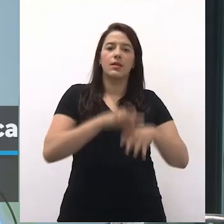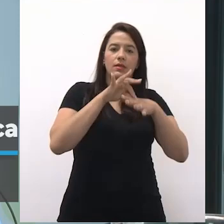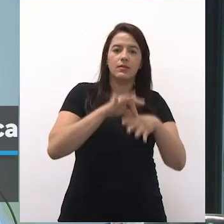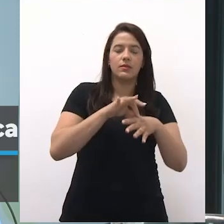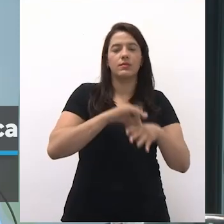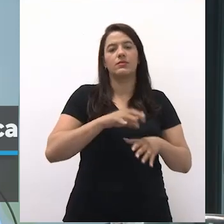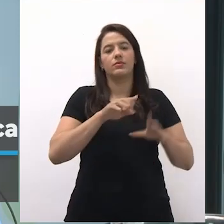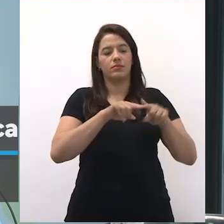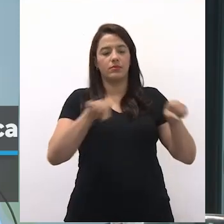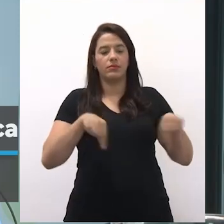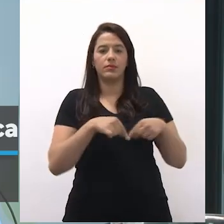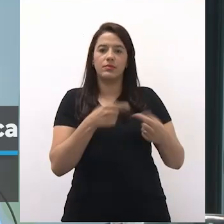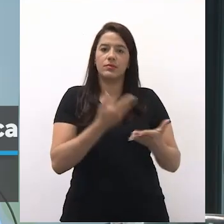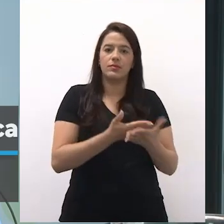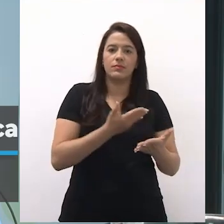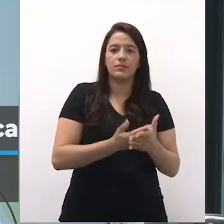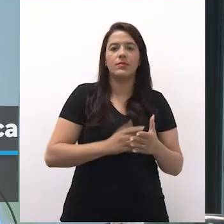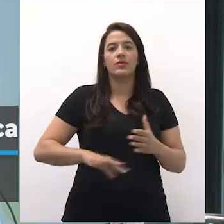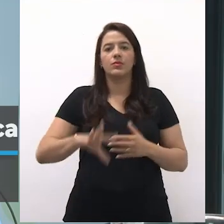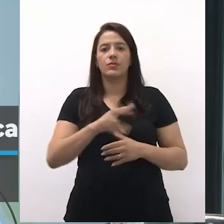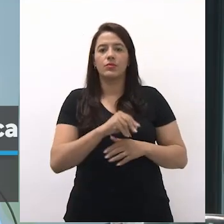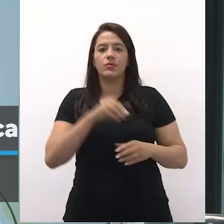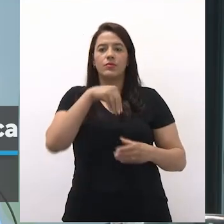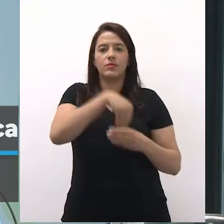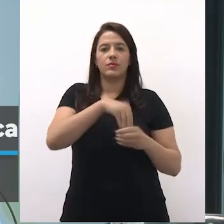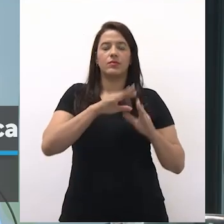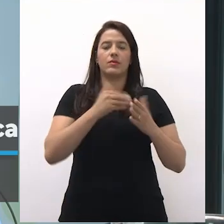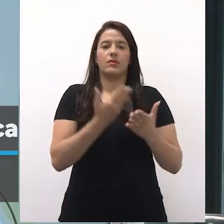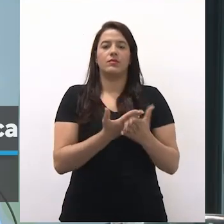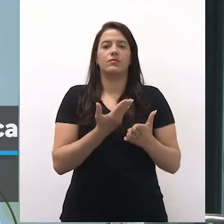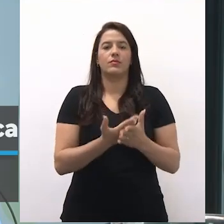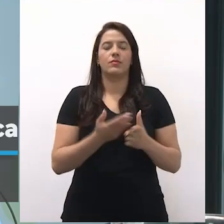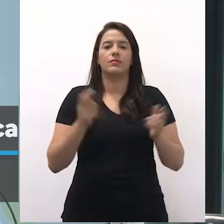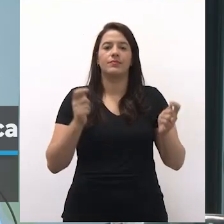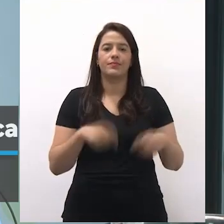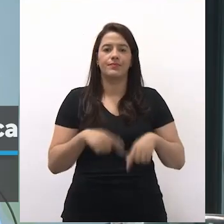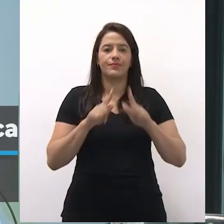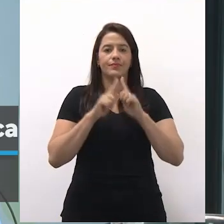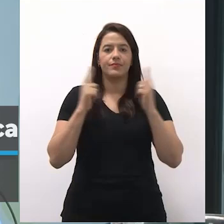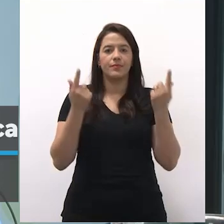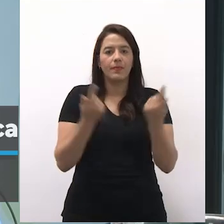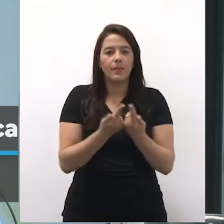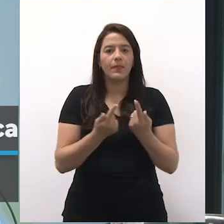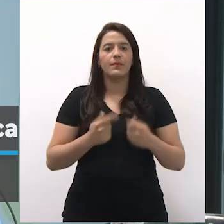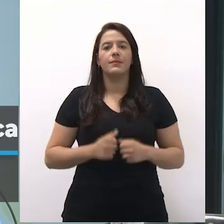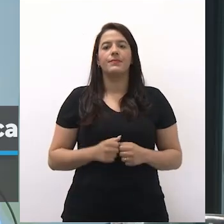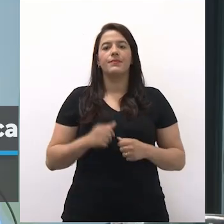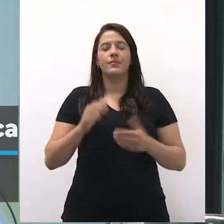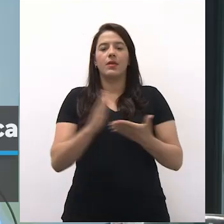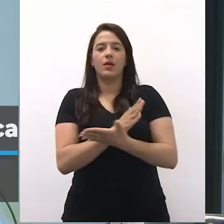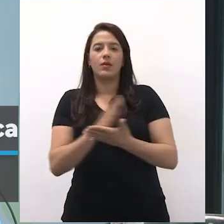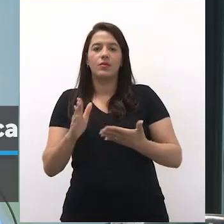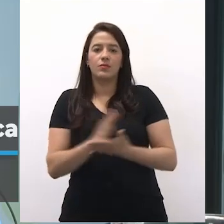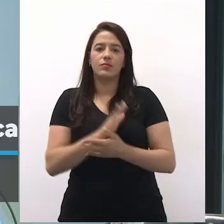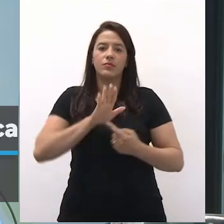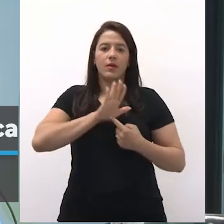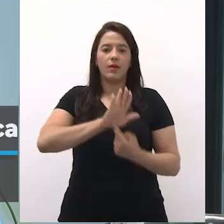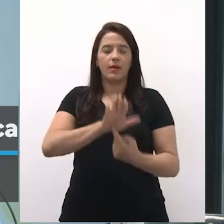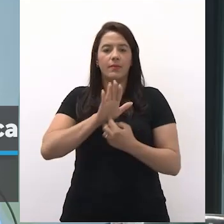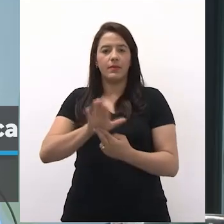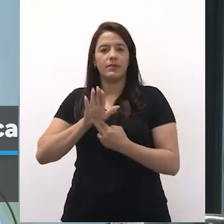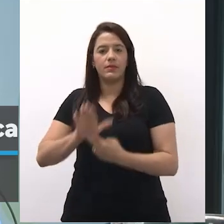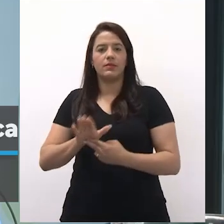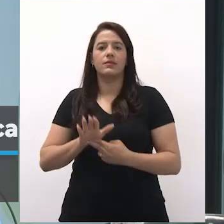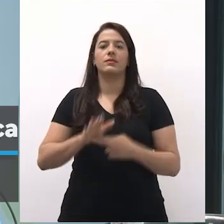pais. Olha a comunidade escolar atuando, né, Tati? O Grêmio, os representantes de sala, né?